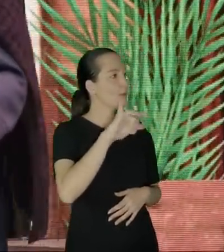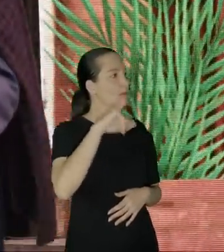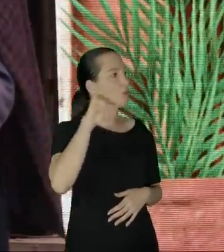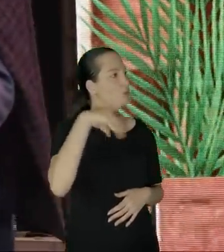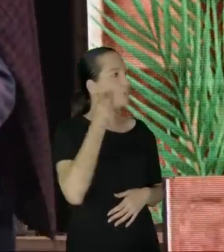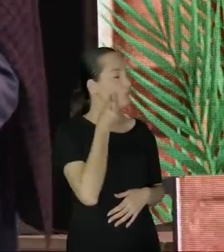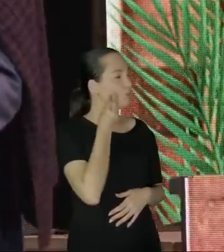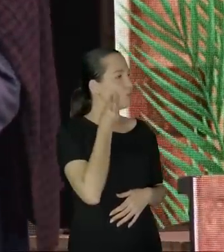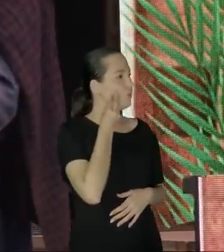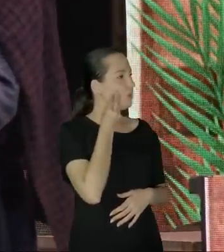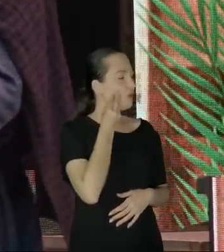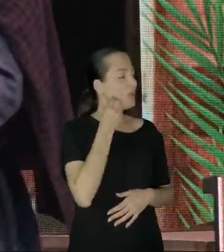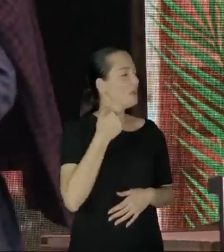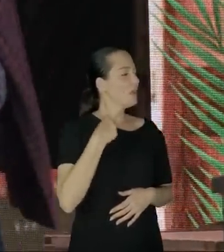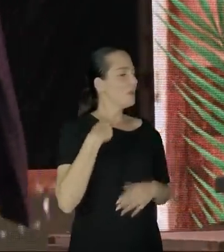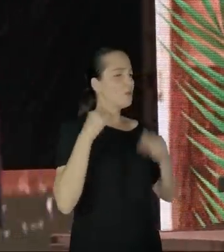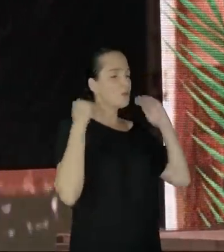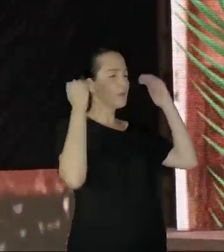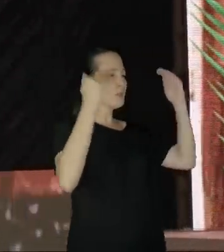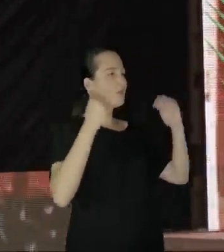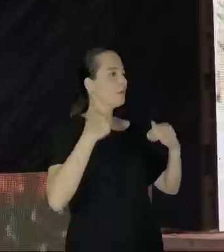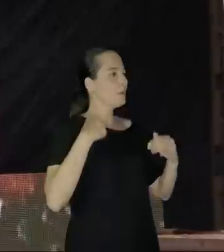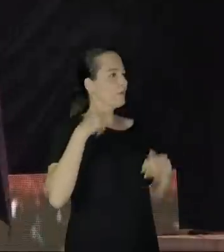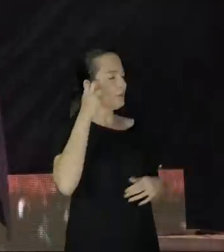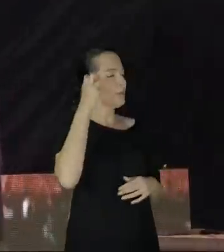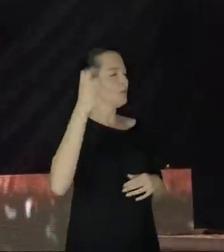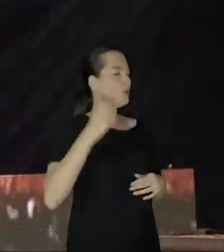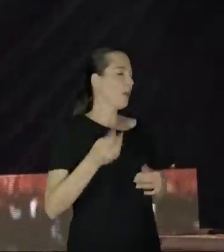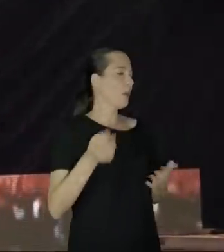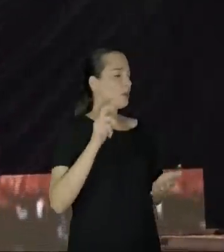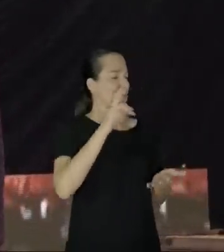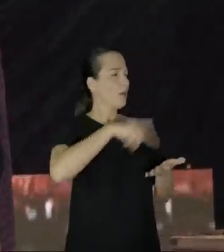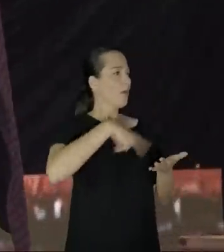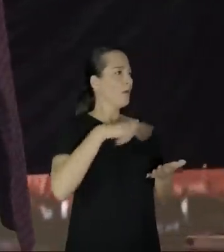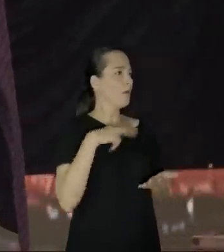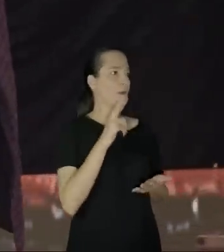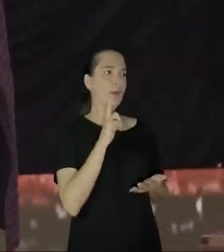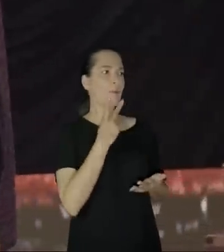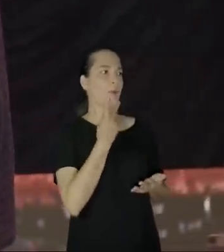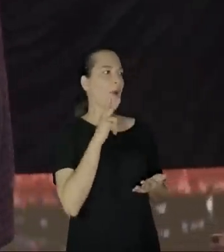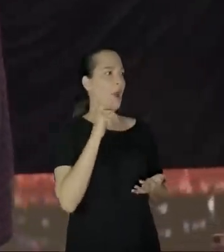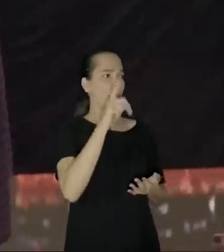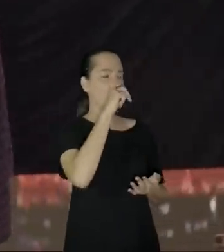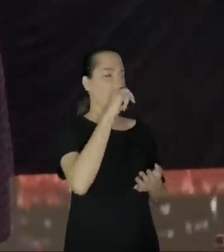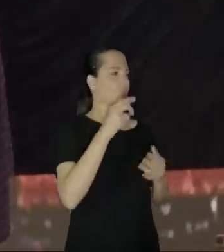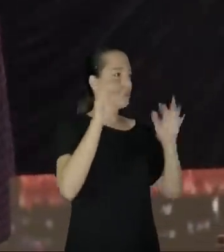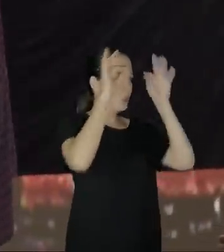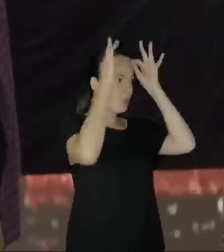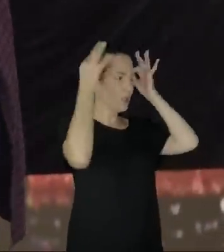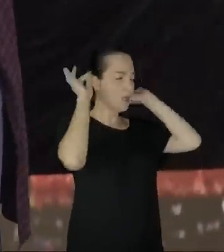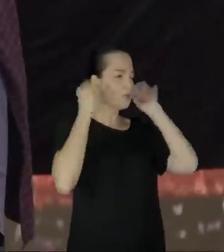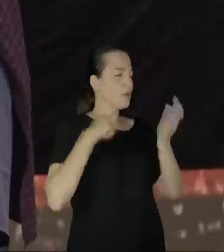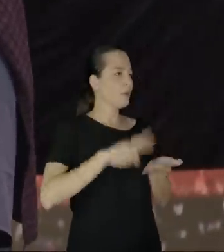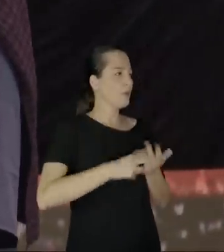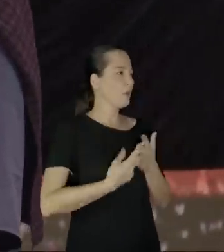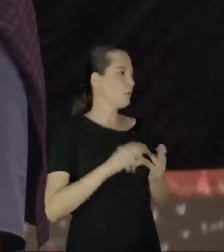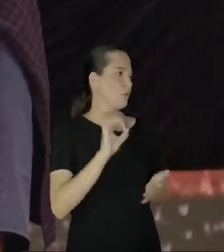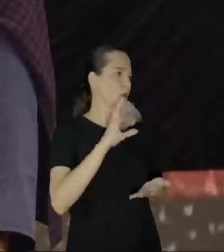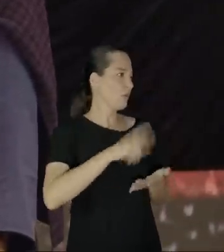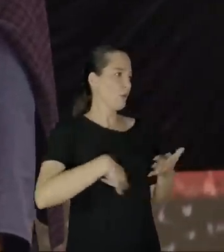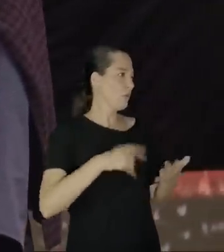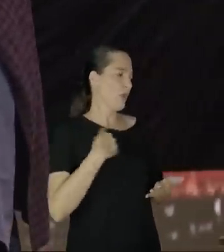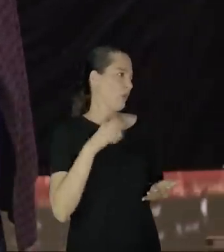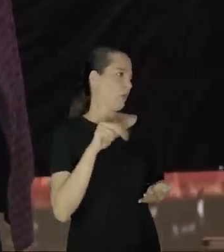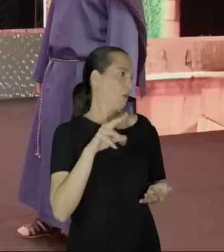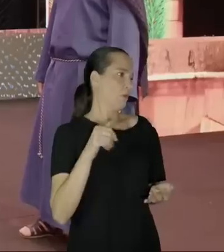erudito. Leio e escrevo hebraico, grego e latim. Eu traduzo documentos. Eu nunca talhei madeiras ou